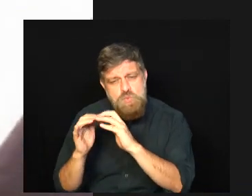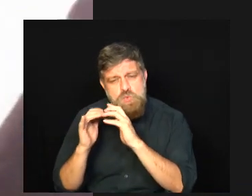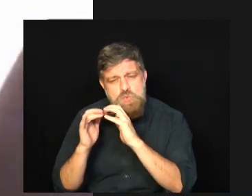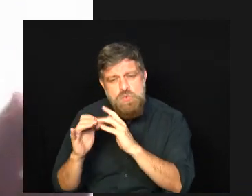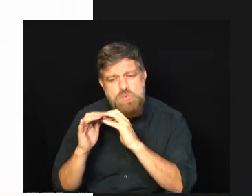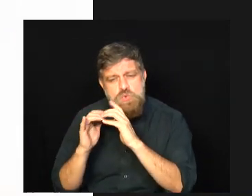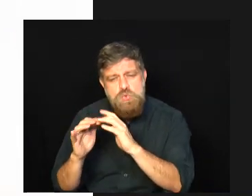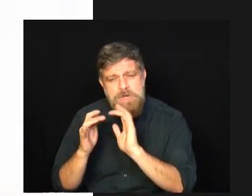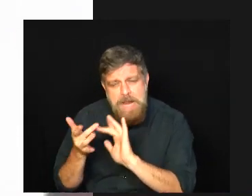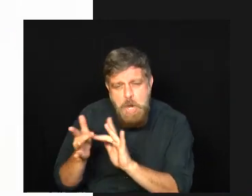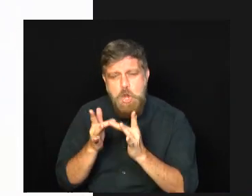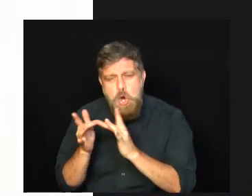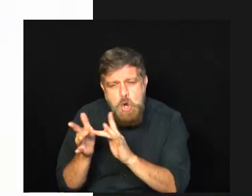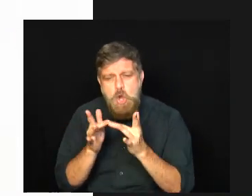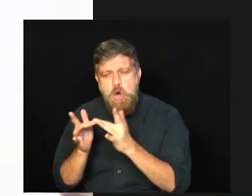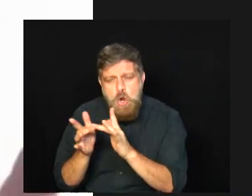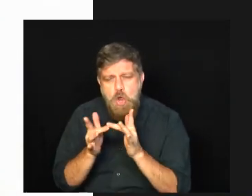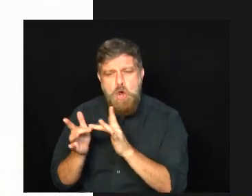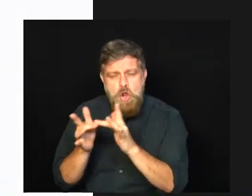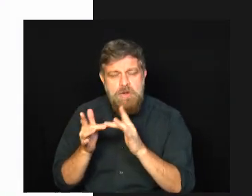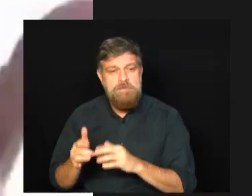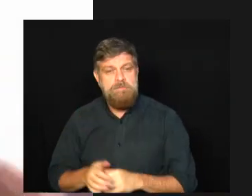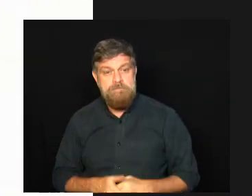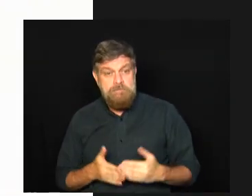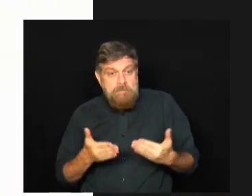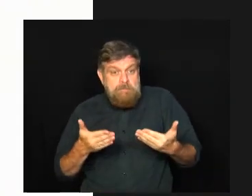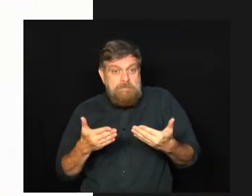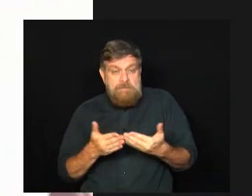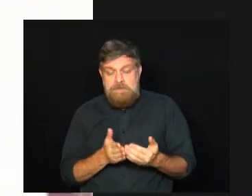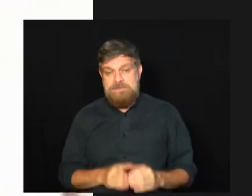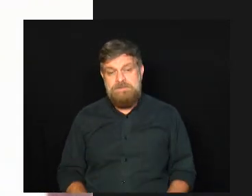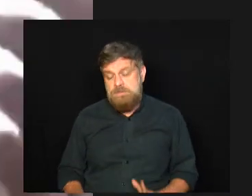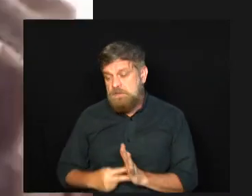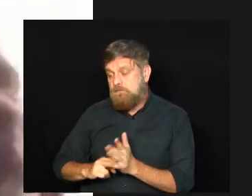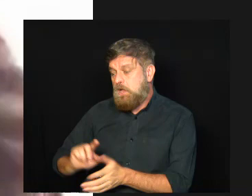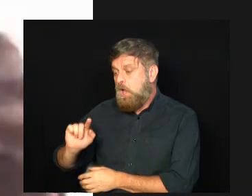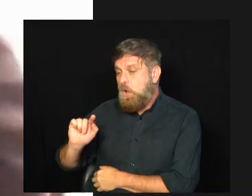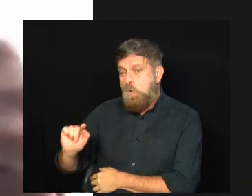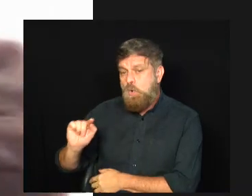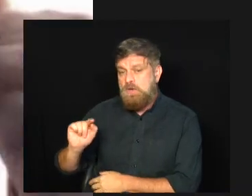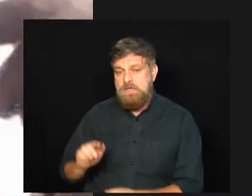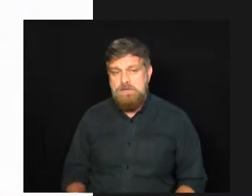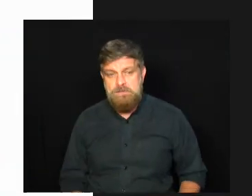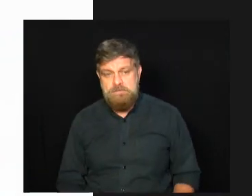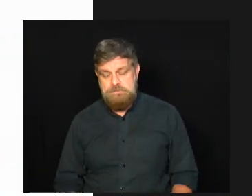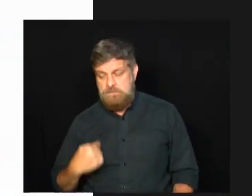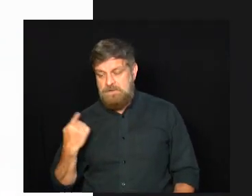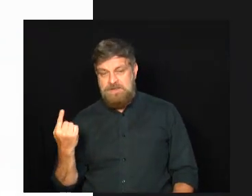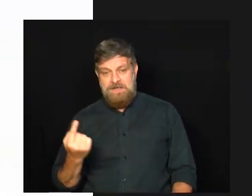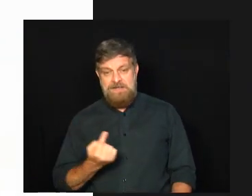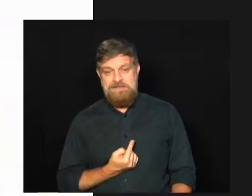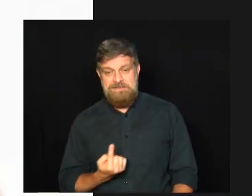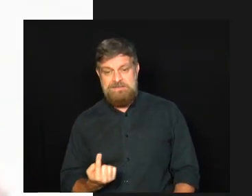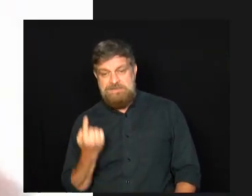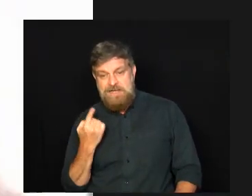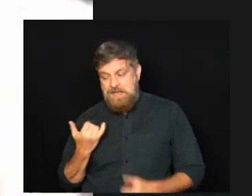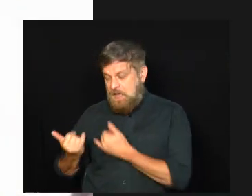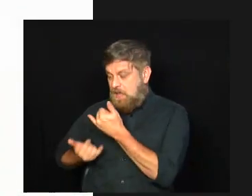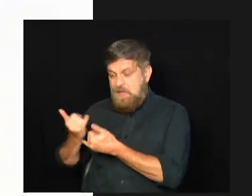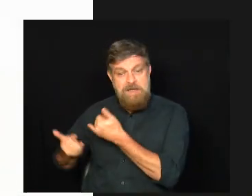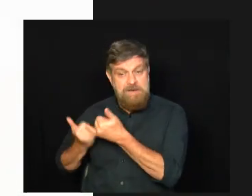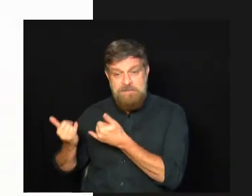né? Mas não é nada mais do que aquilo que a gente faz nos jogos e